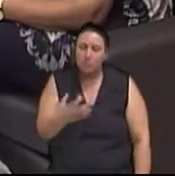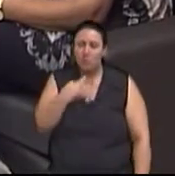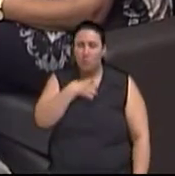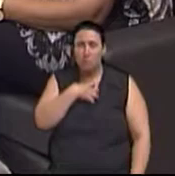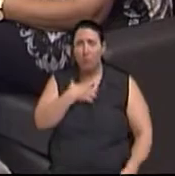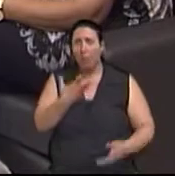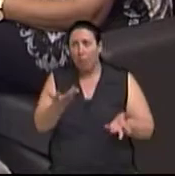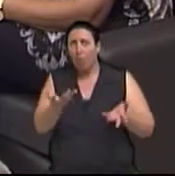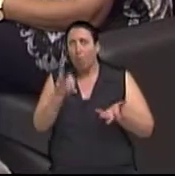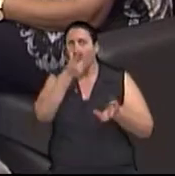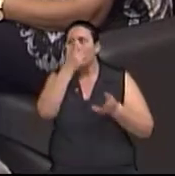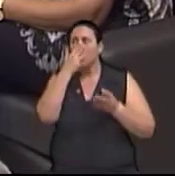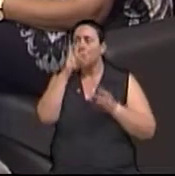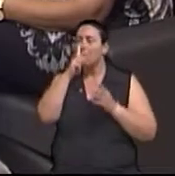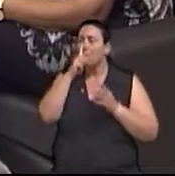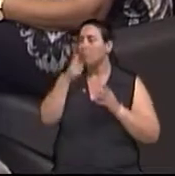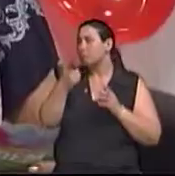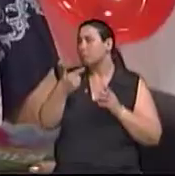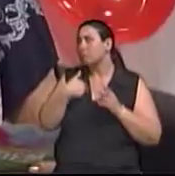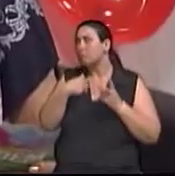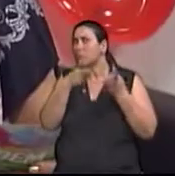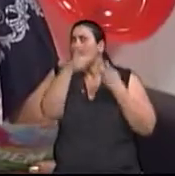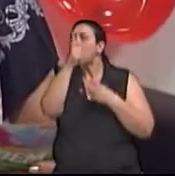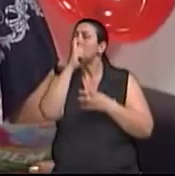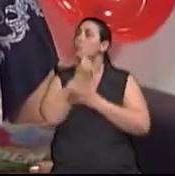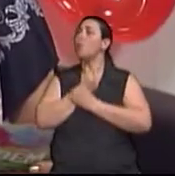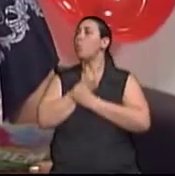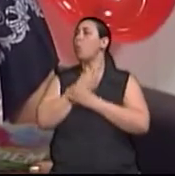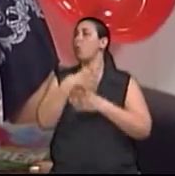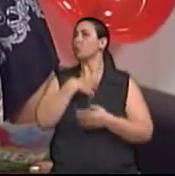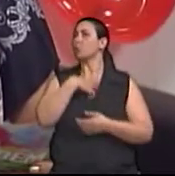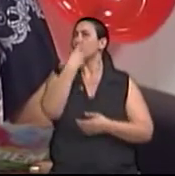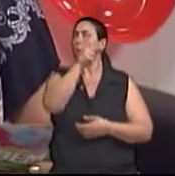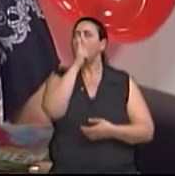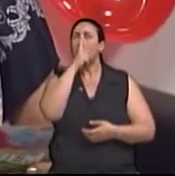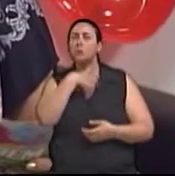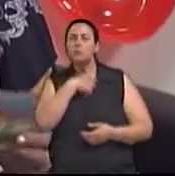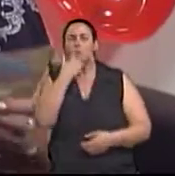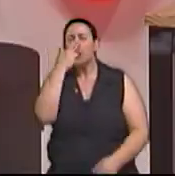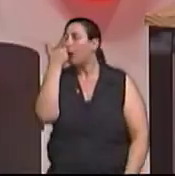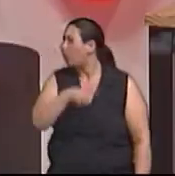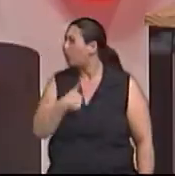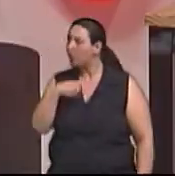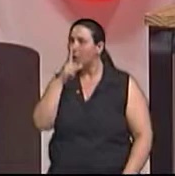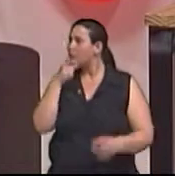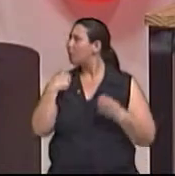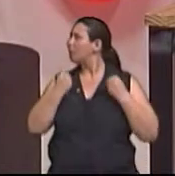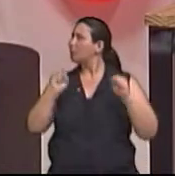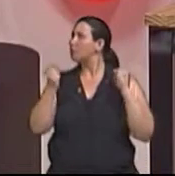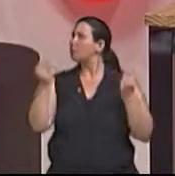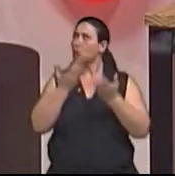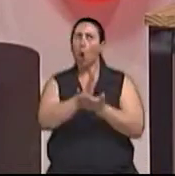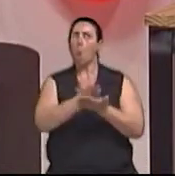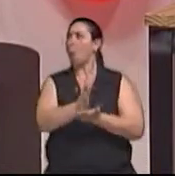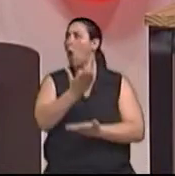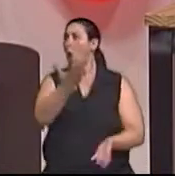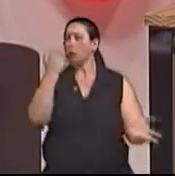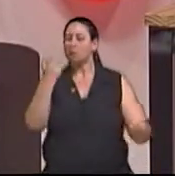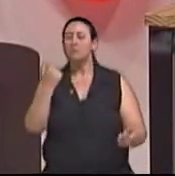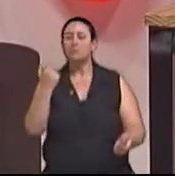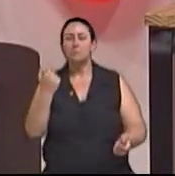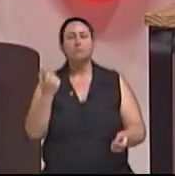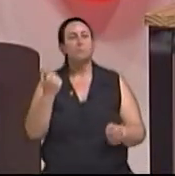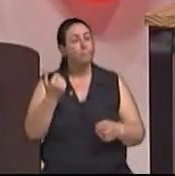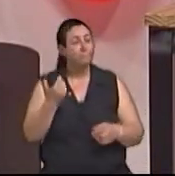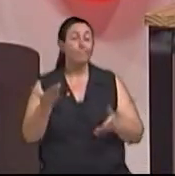eu posso entender como uma certa segurança para ela gerenciar a vida é uma forma dela impor o seu poder